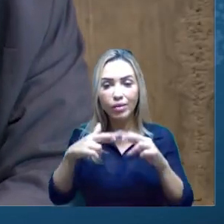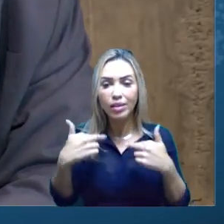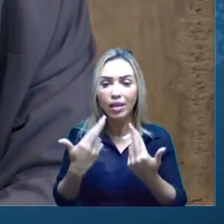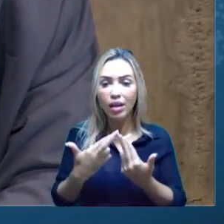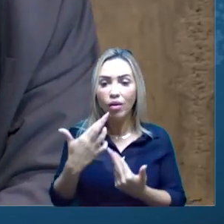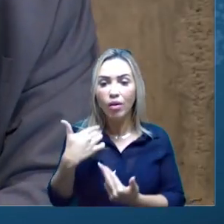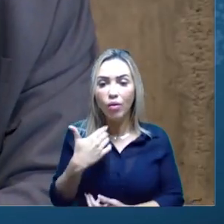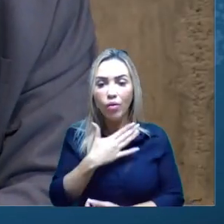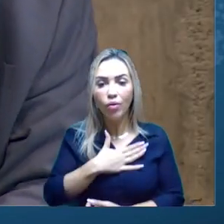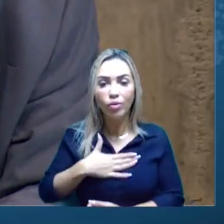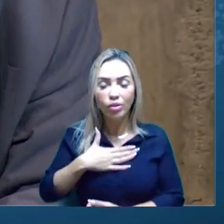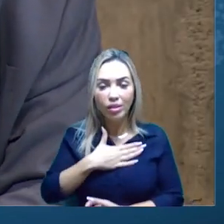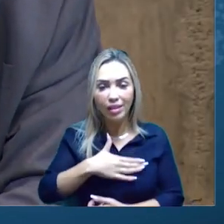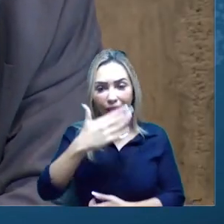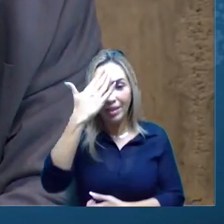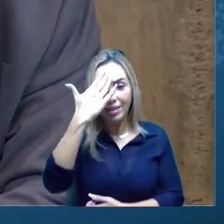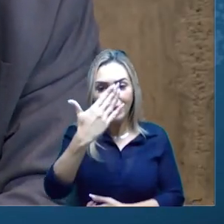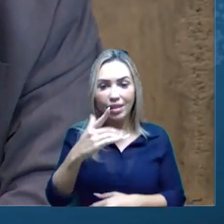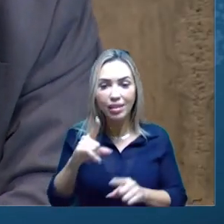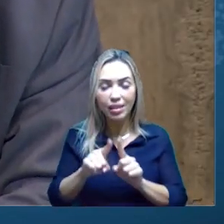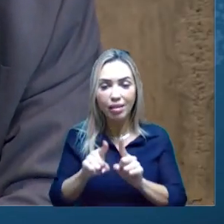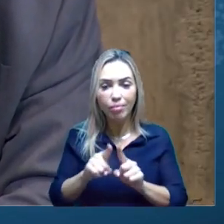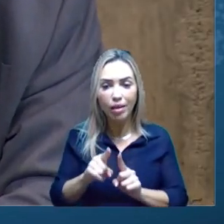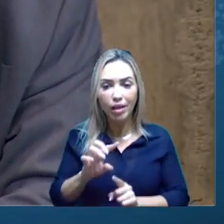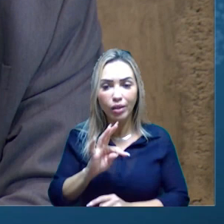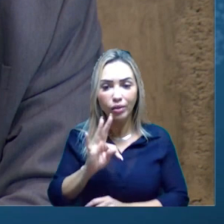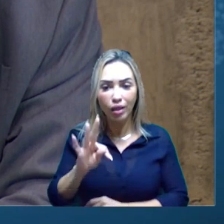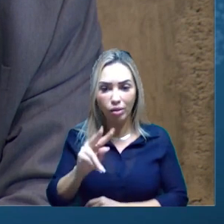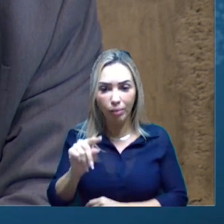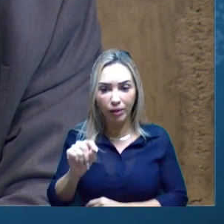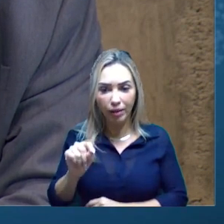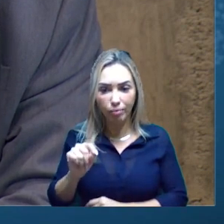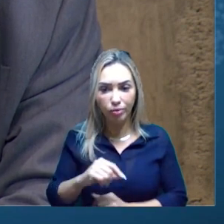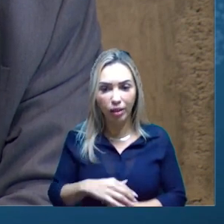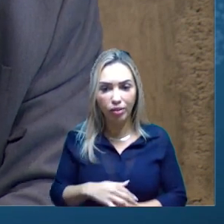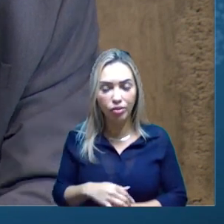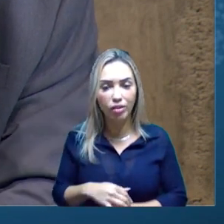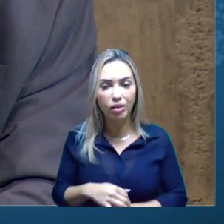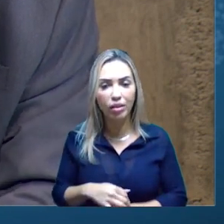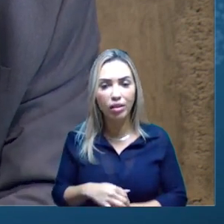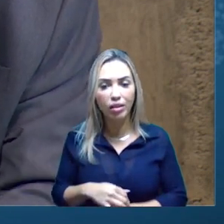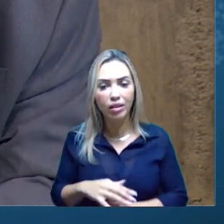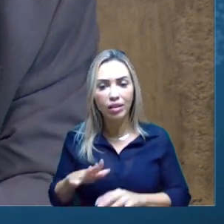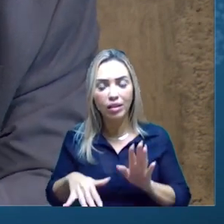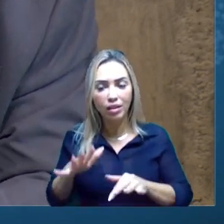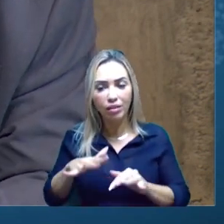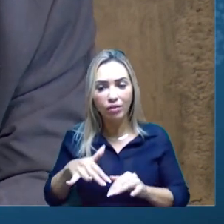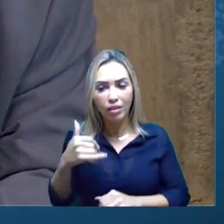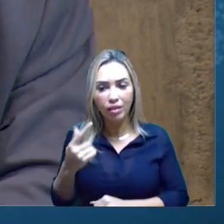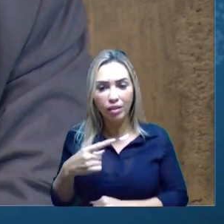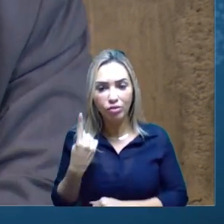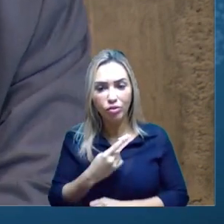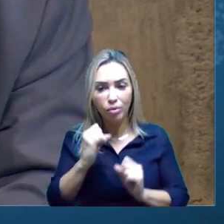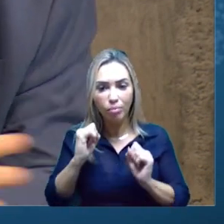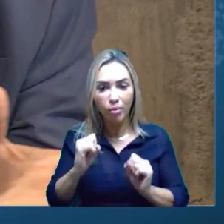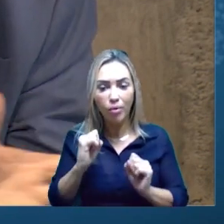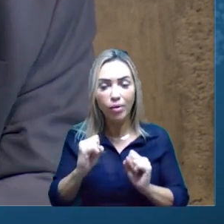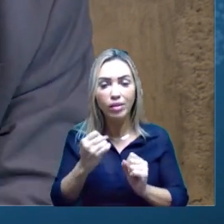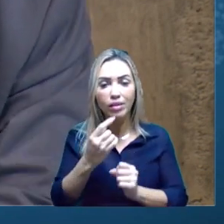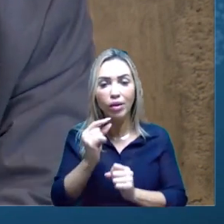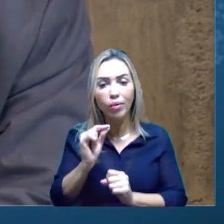gostaria de agradecer a todos, e talvez a gente possa perder